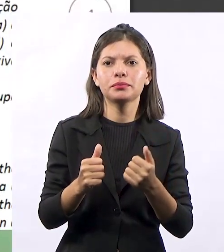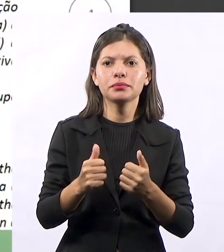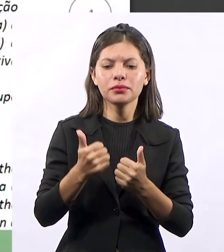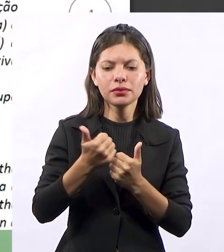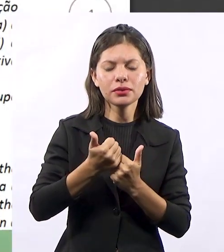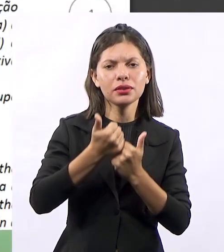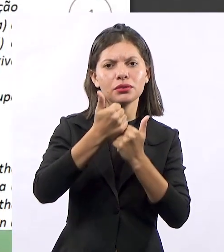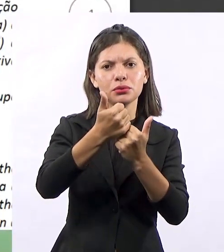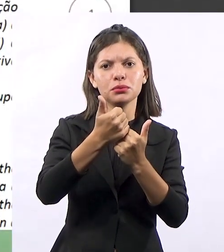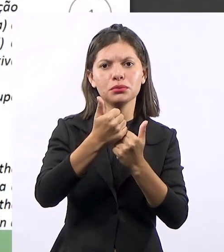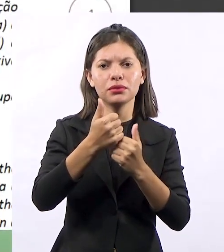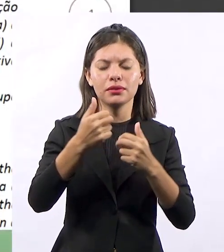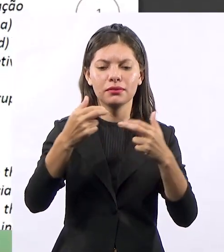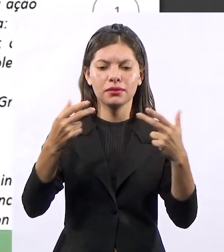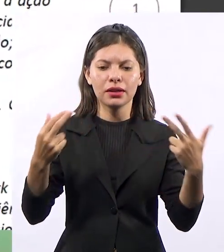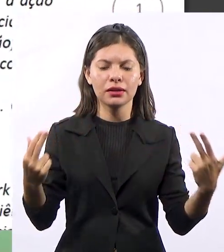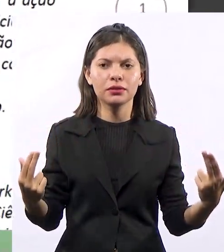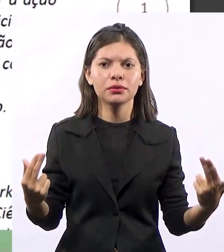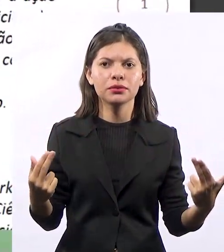decorrente de um